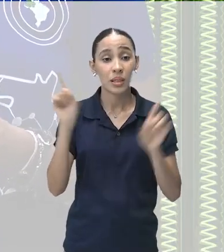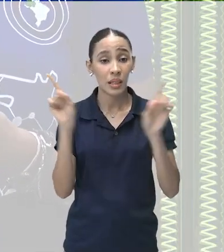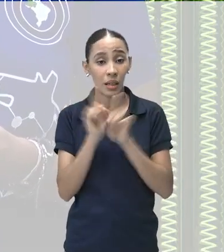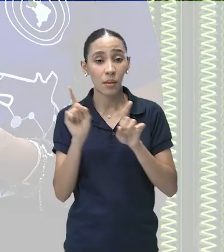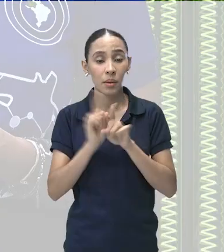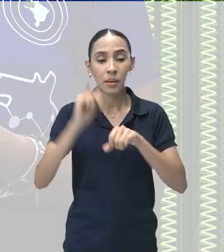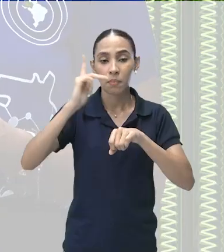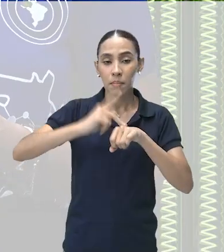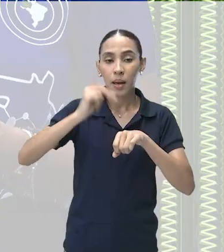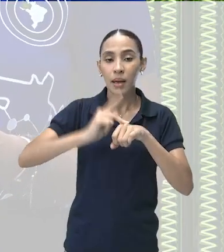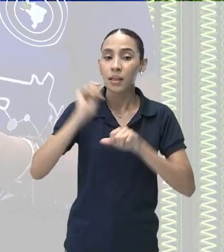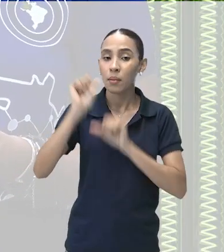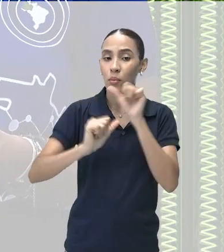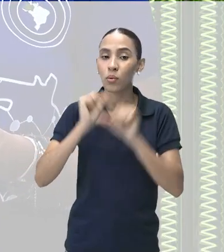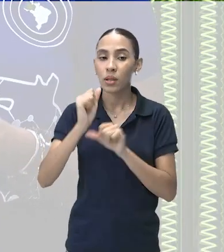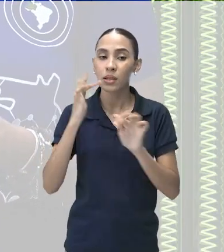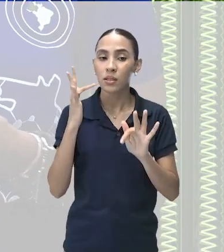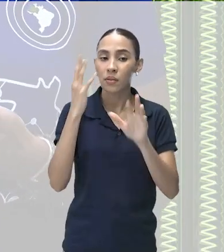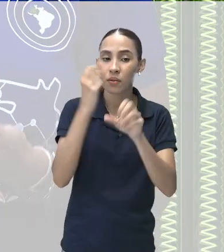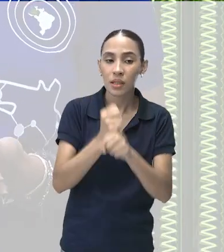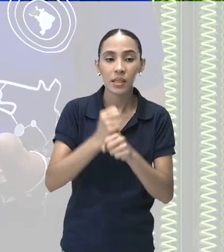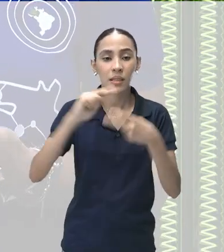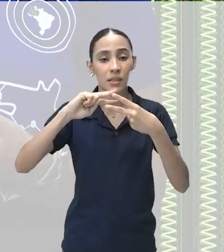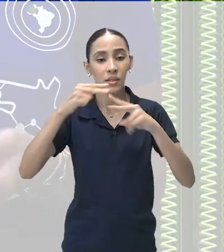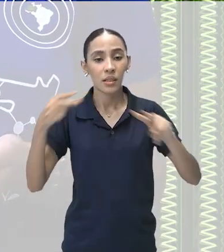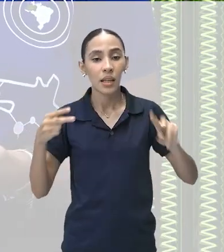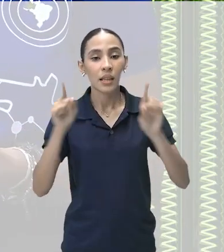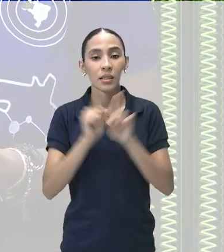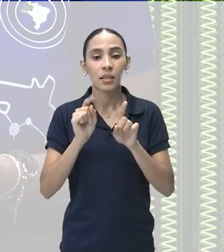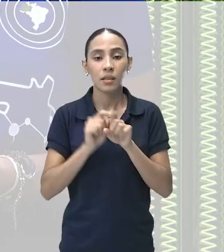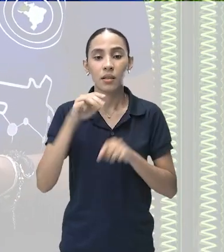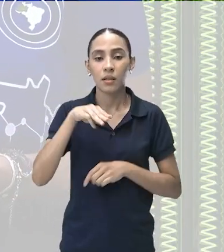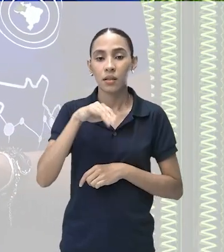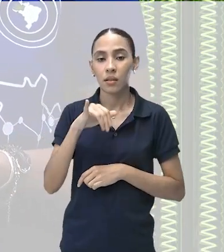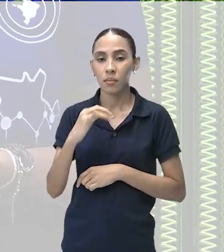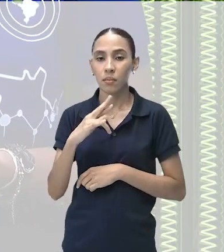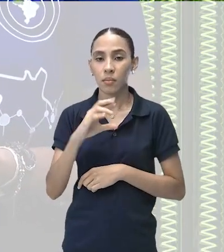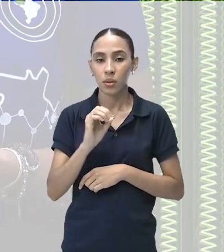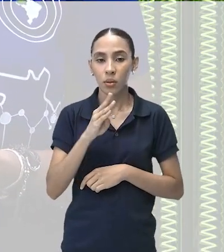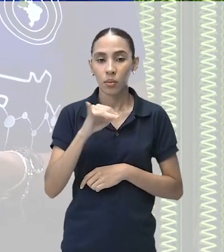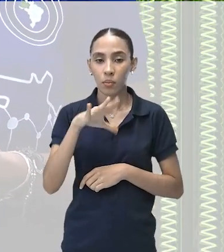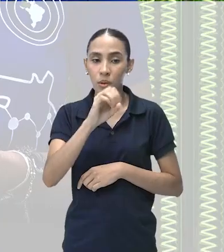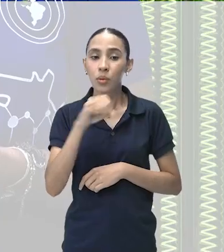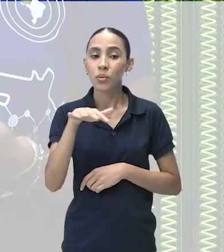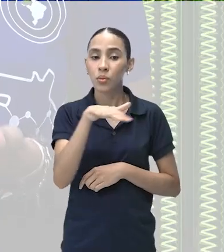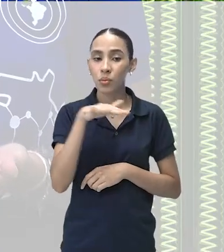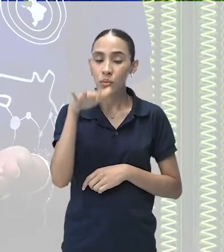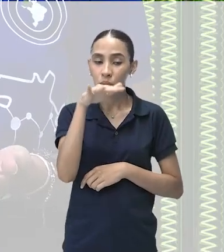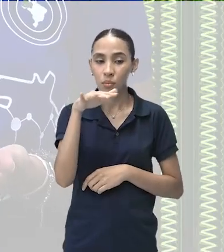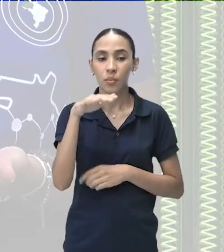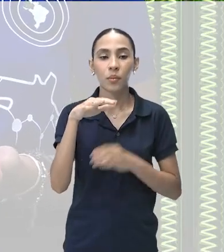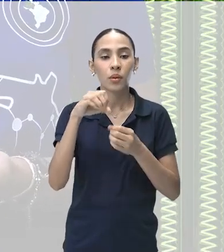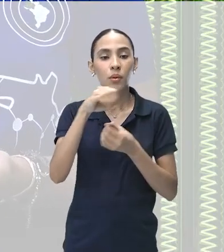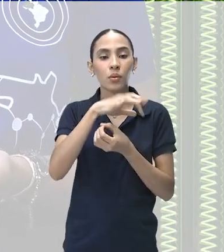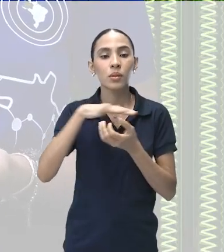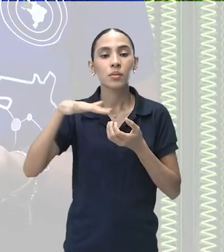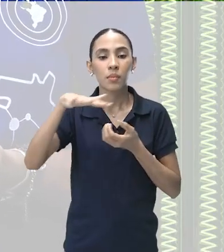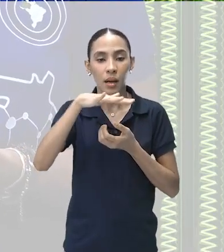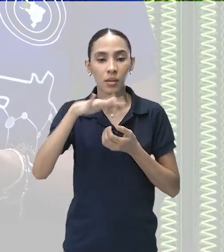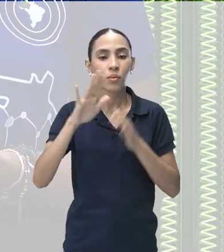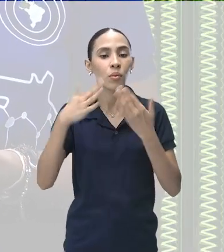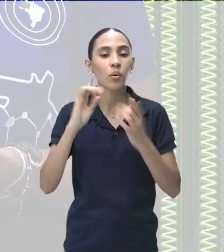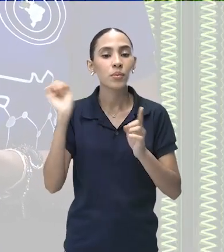como as alterações físicas e genéticas dos micróbios no espaço. Com qual objetivo?